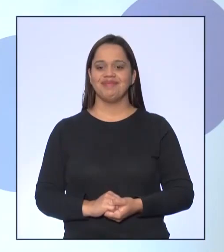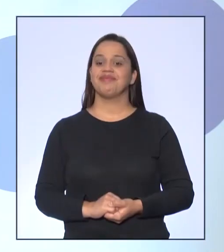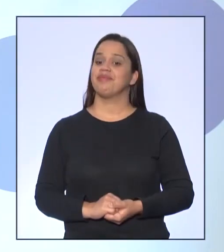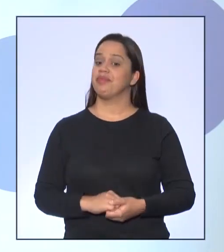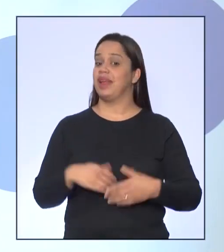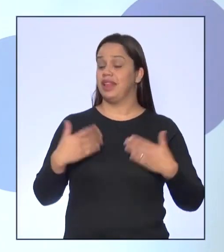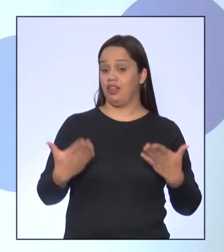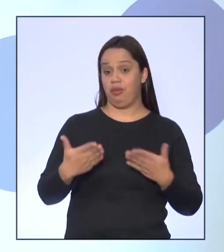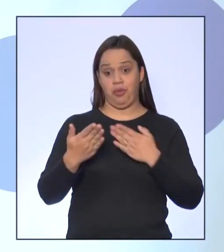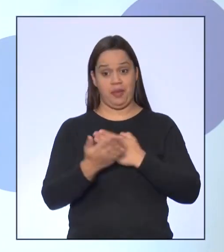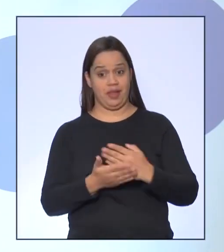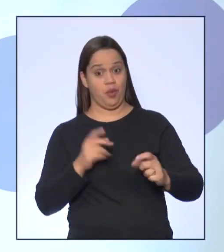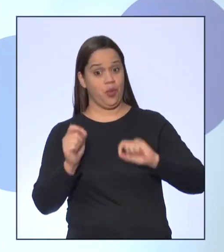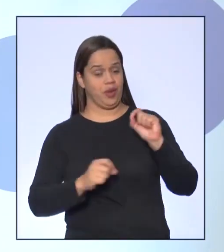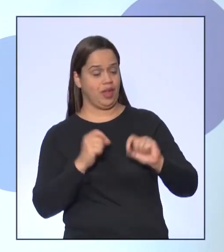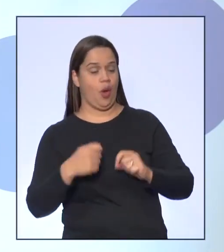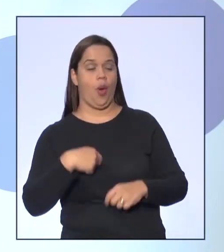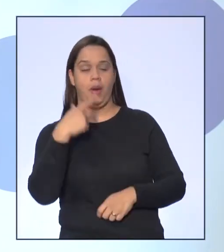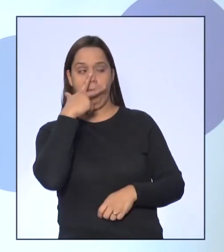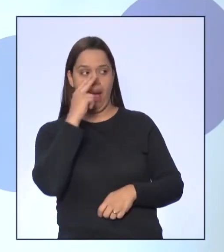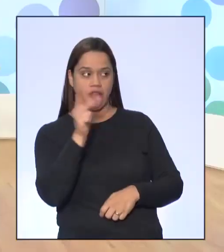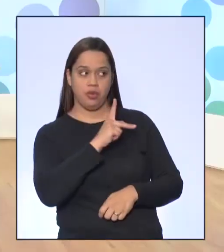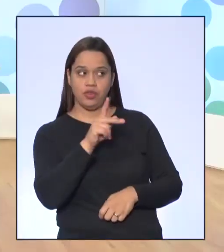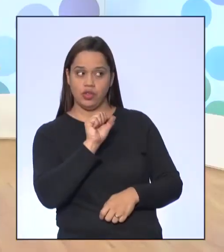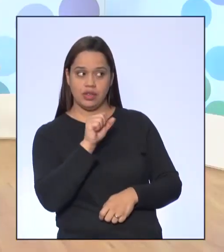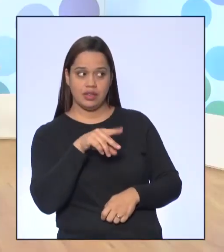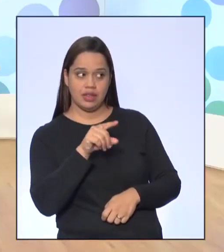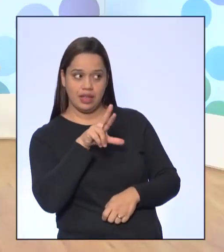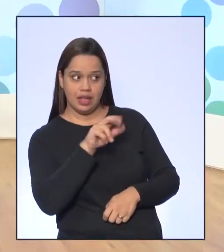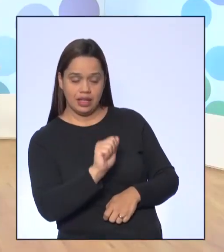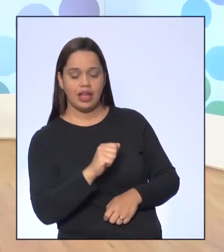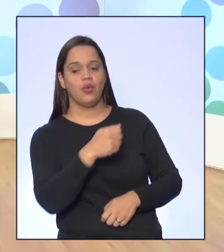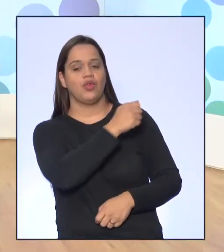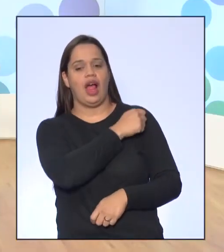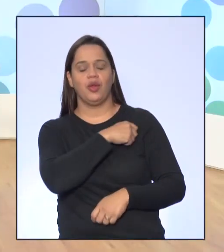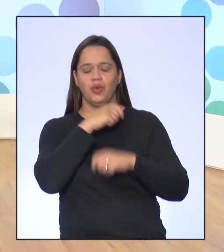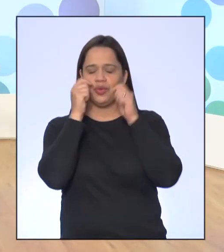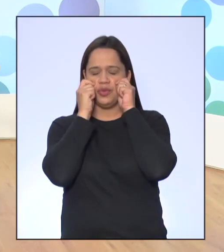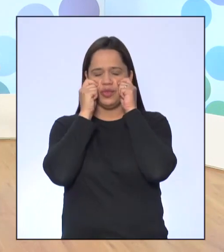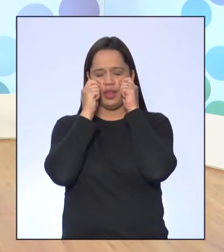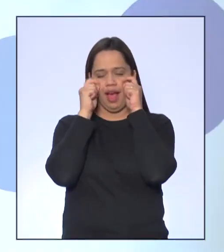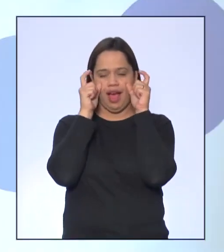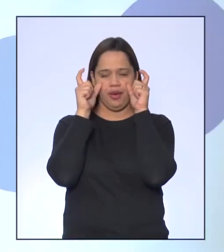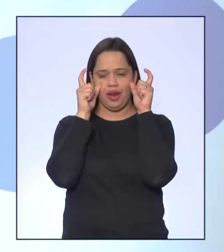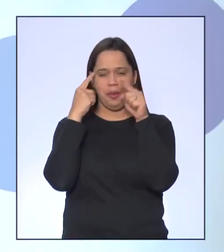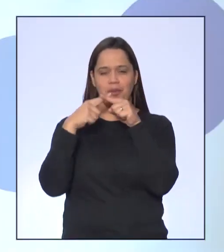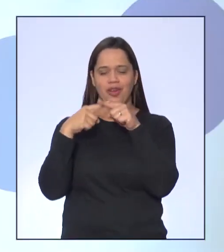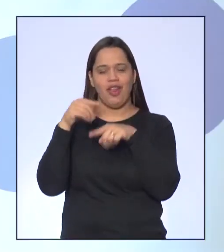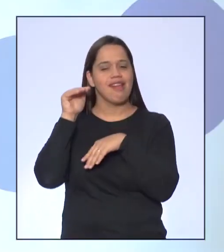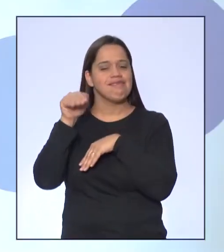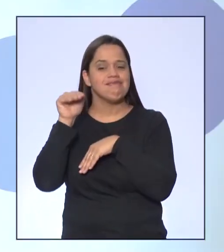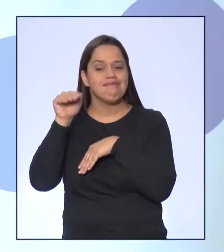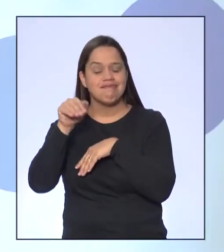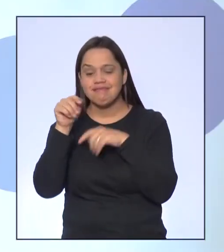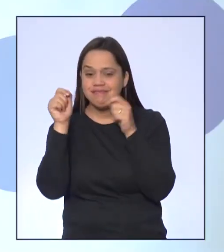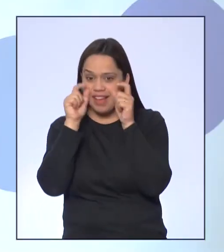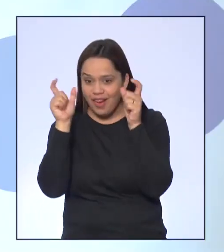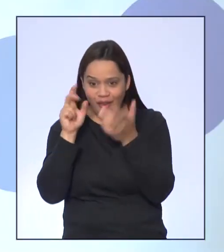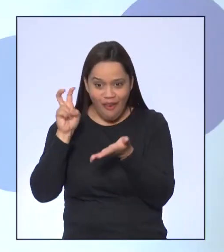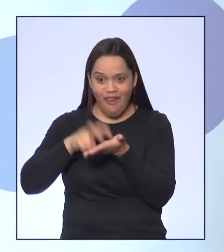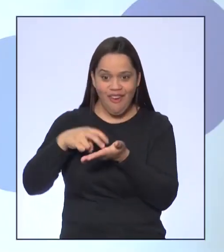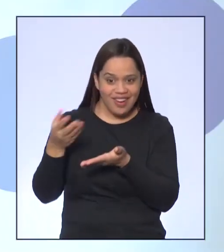Então vamos lá. Eu acho agora, professora Sandra, que eles acordaram. Será? A gente foi lá e deu uma cutucada, assim, né? Vamos De ver.